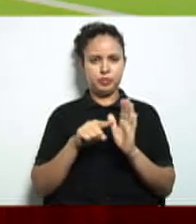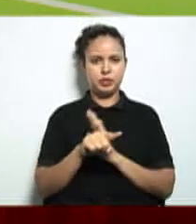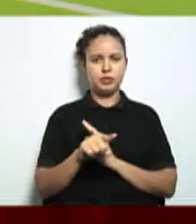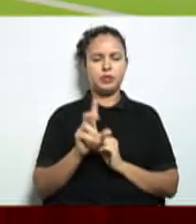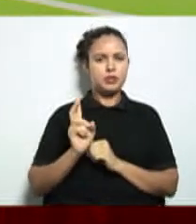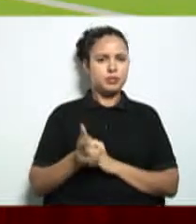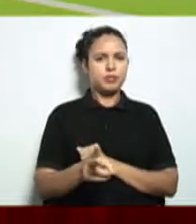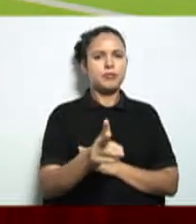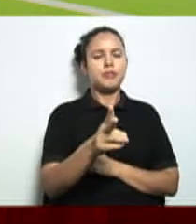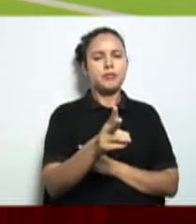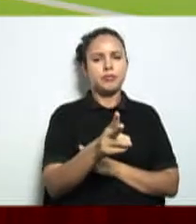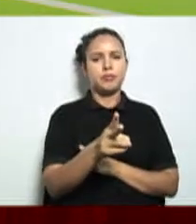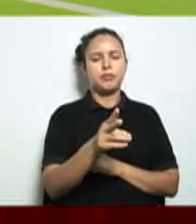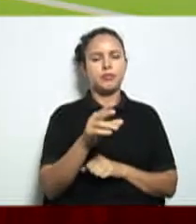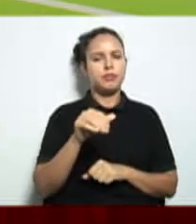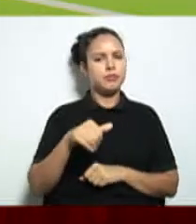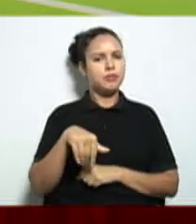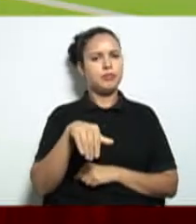sempre o